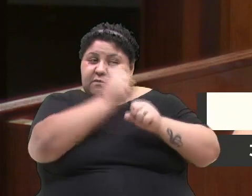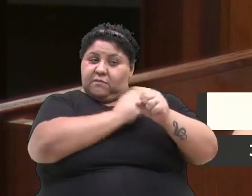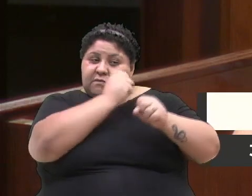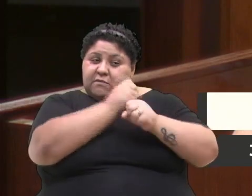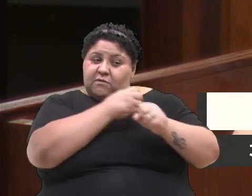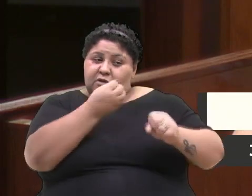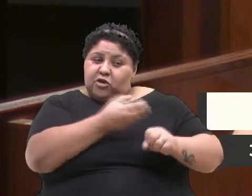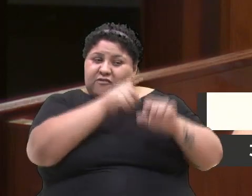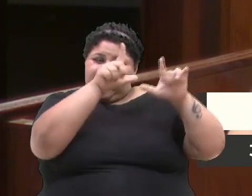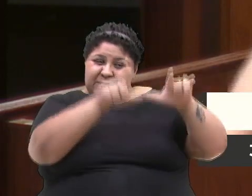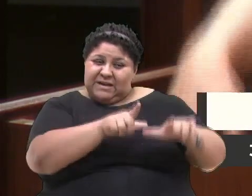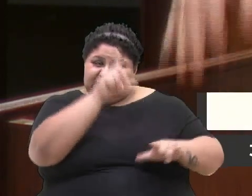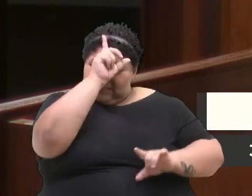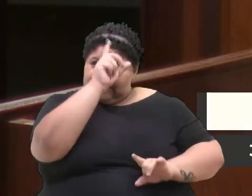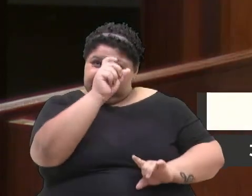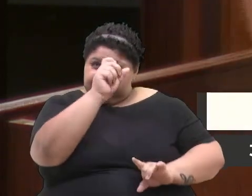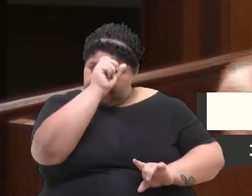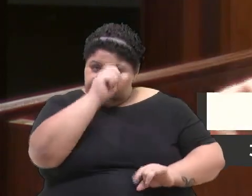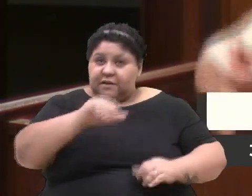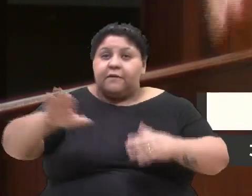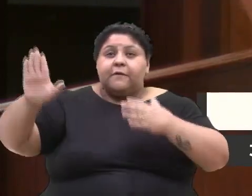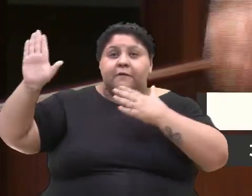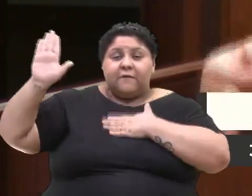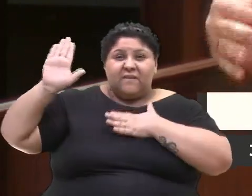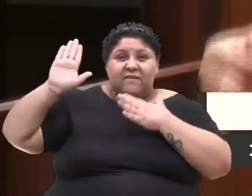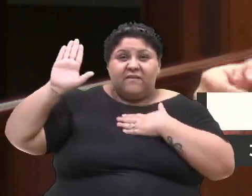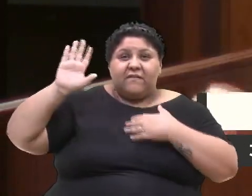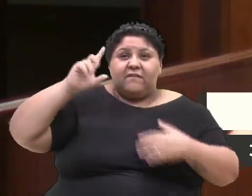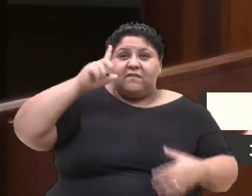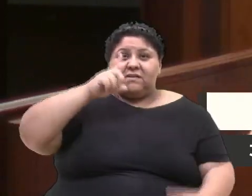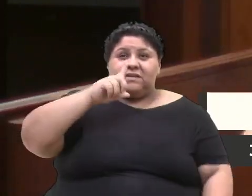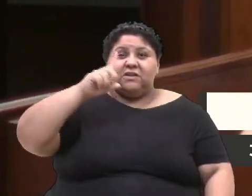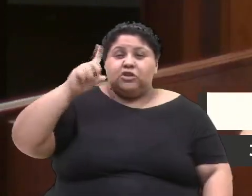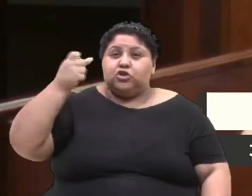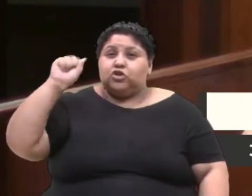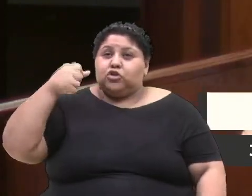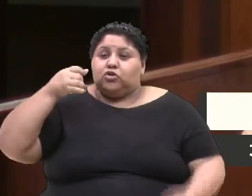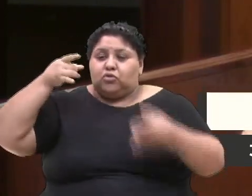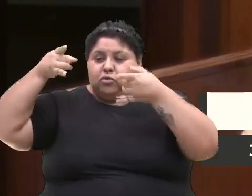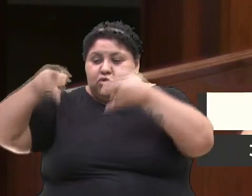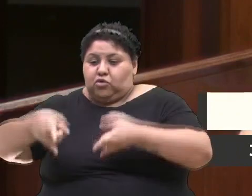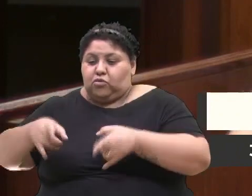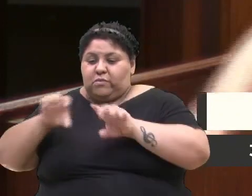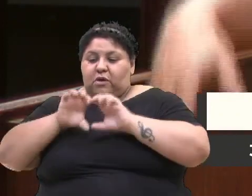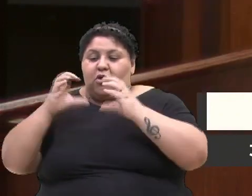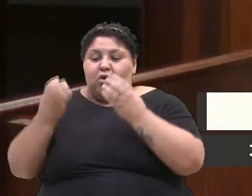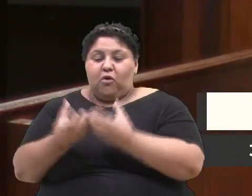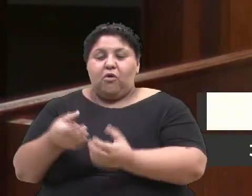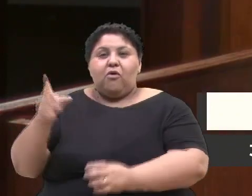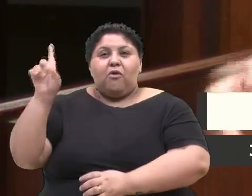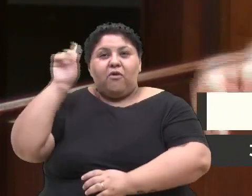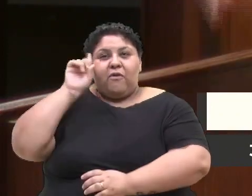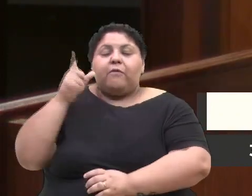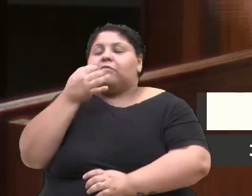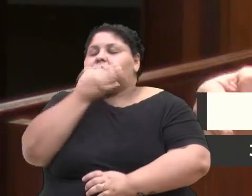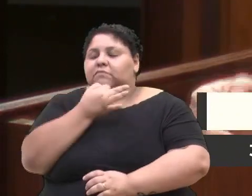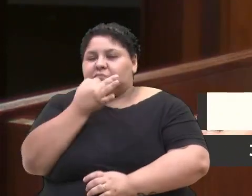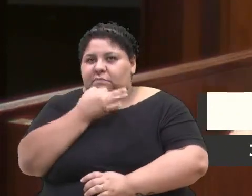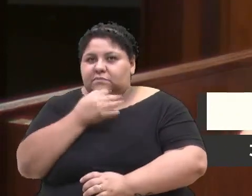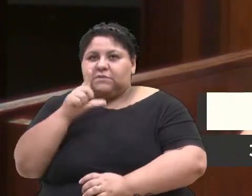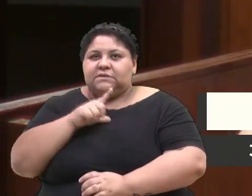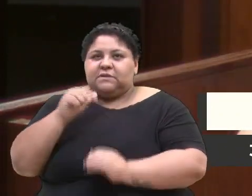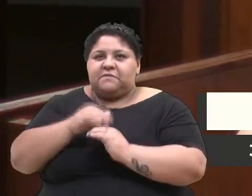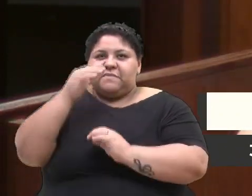do hospital, que foi prometido 118 leitos para a comunidade caxiense, que tem mais de 30 mil